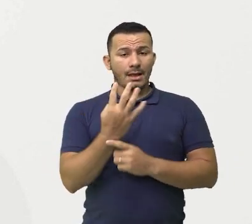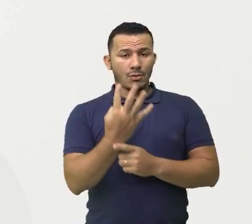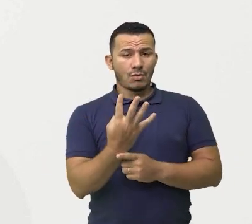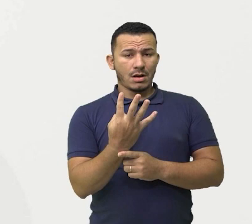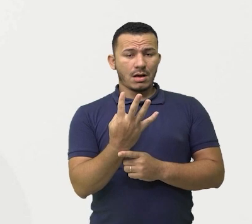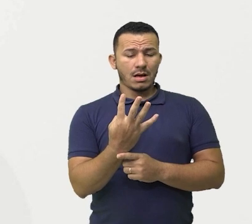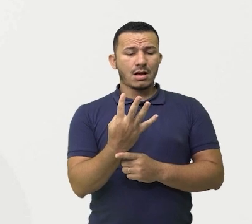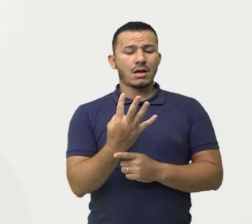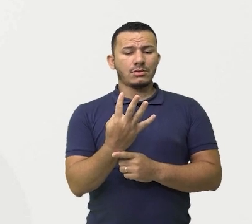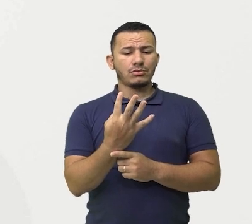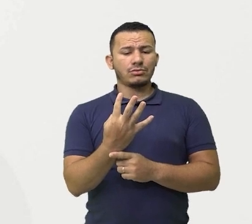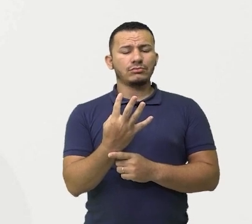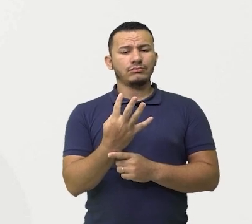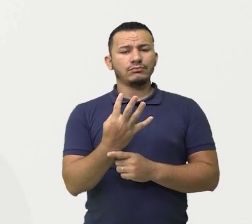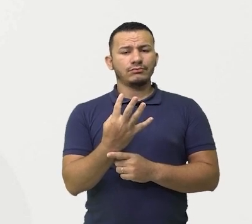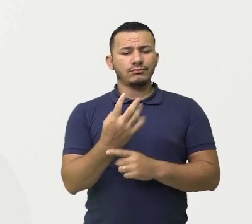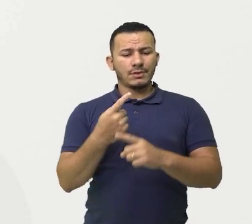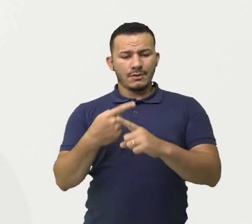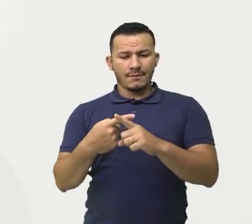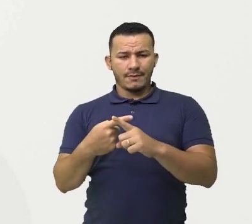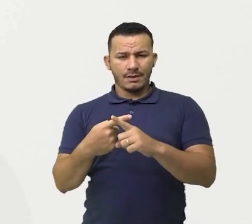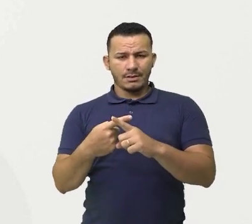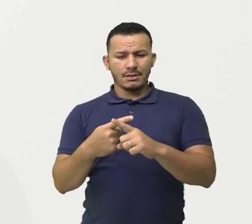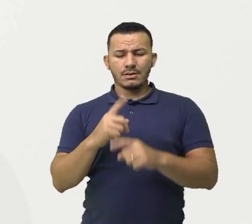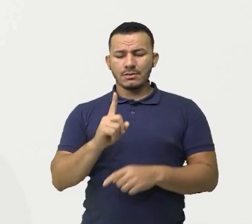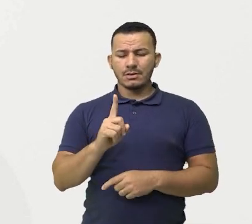4 vezes